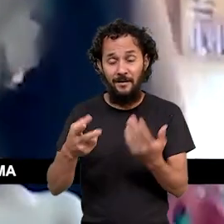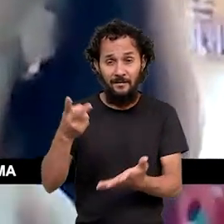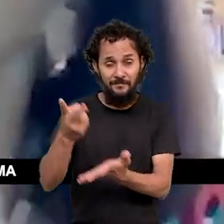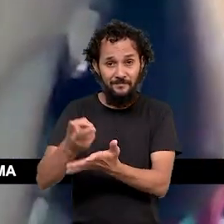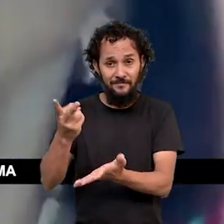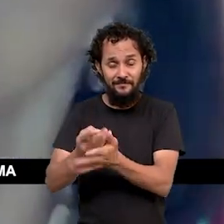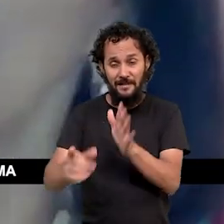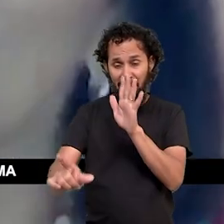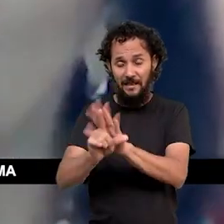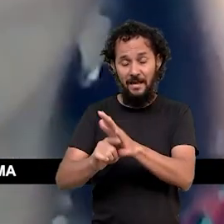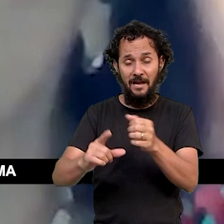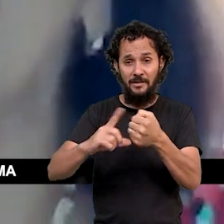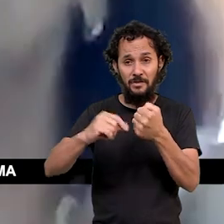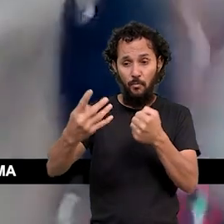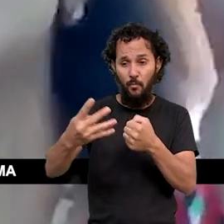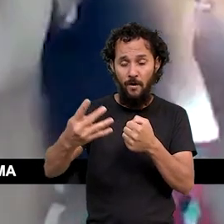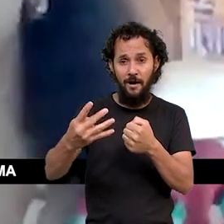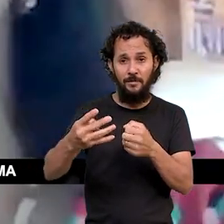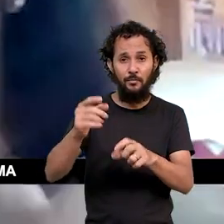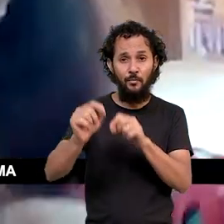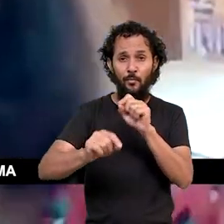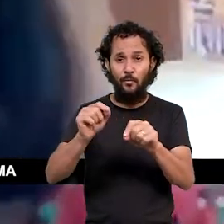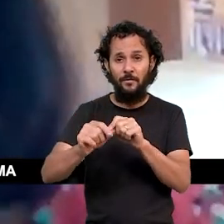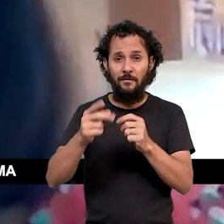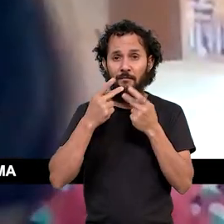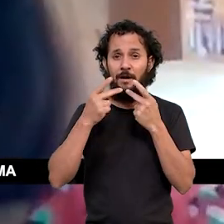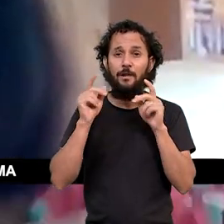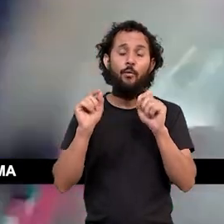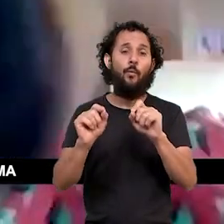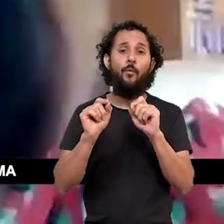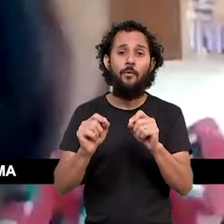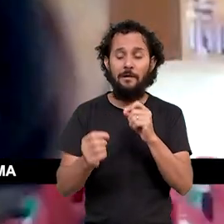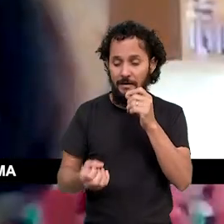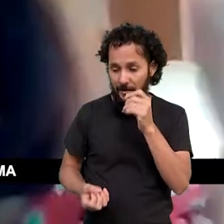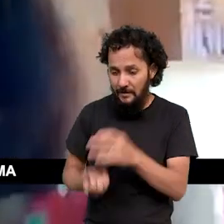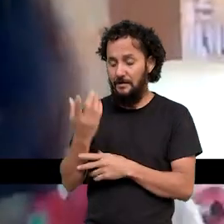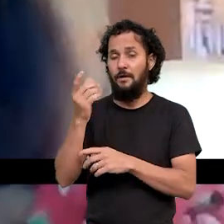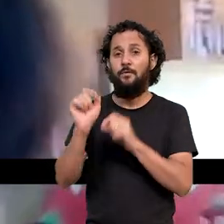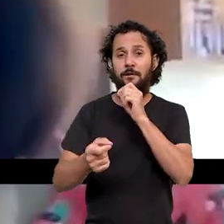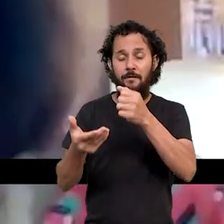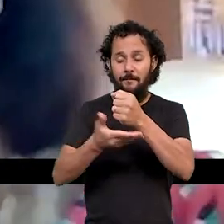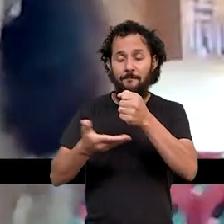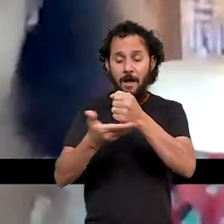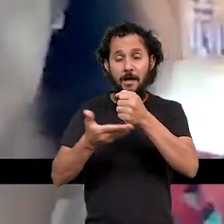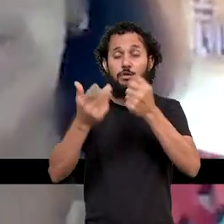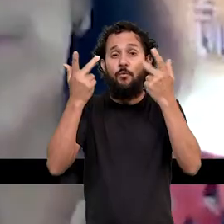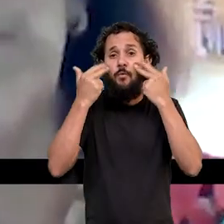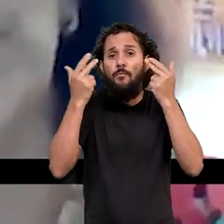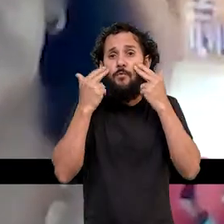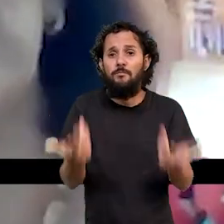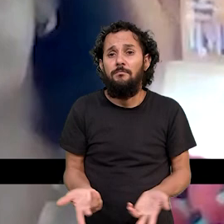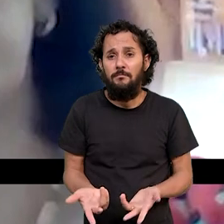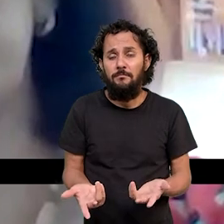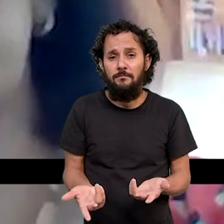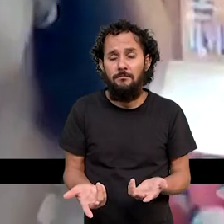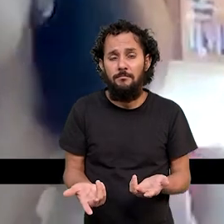Essa mesma lei, no seu artigo 4º, exatamente determina a criação de uma base comum